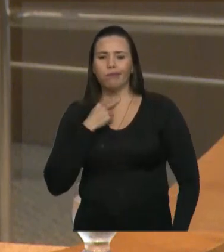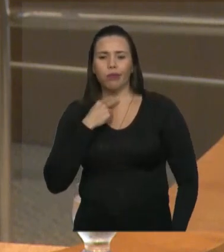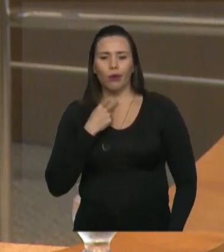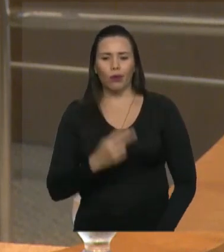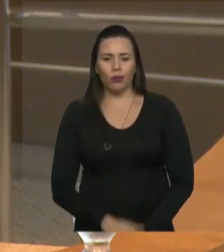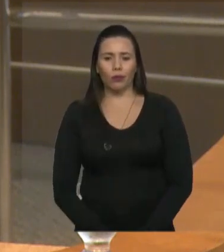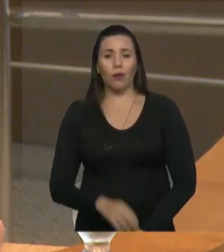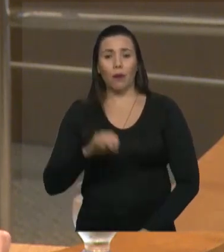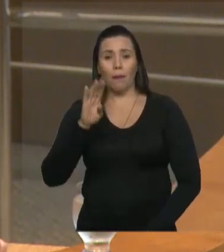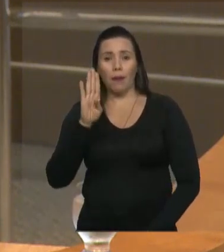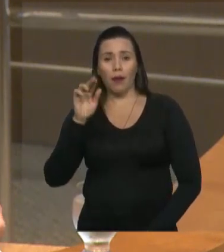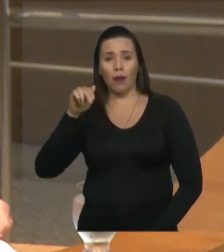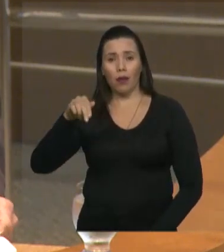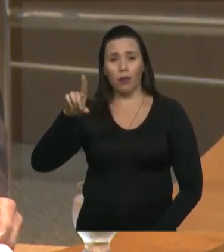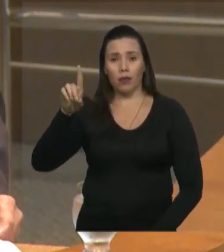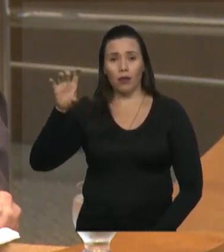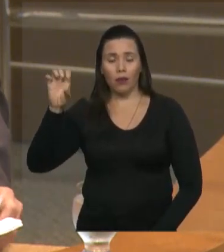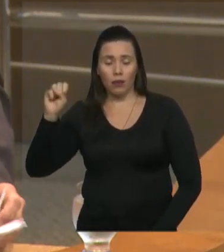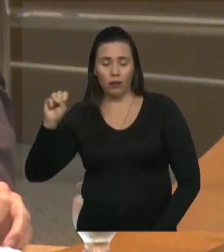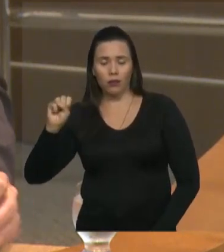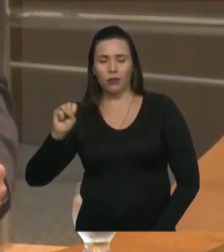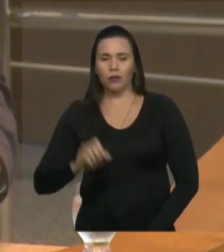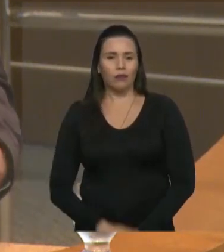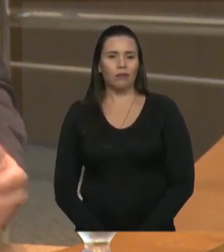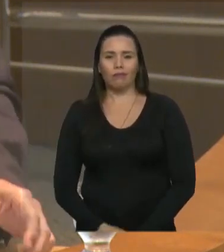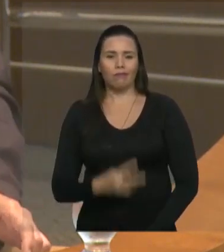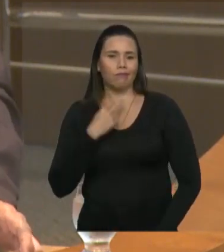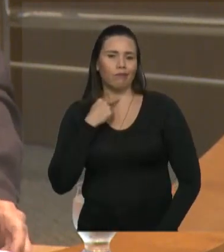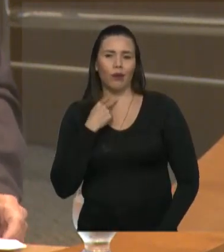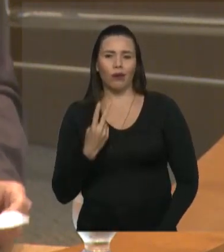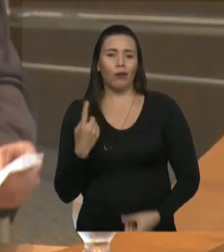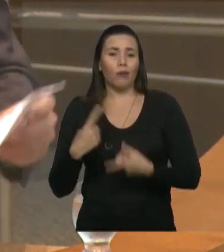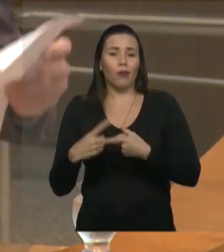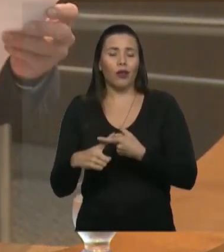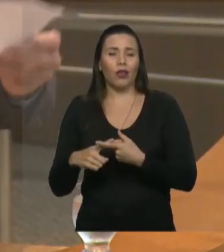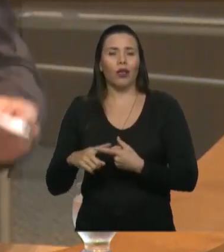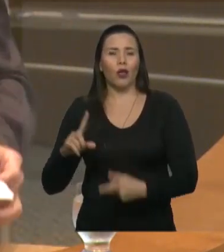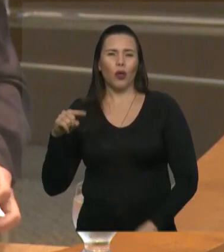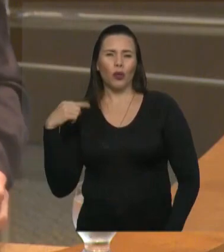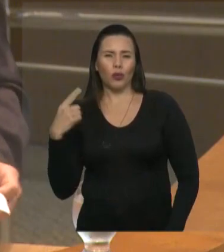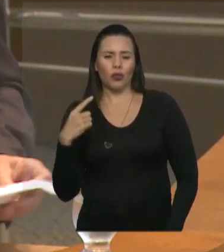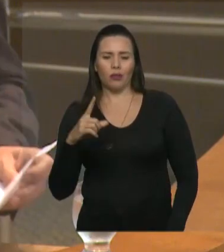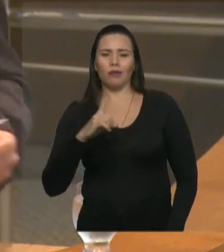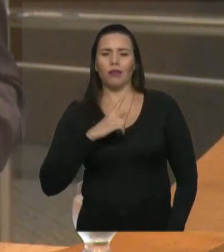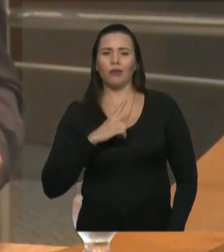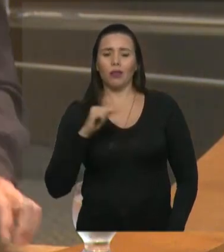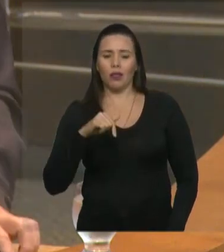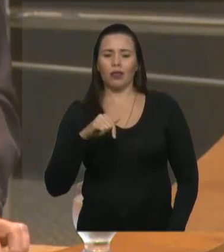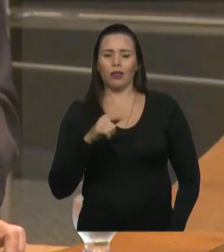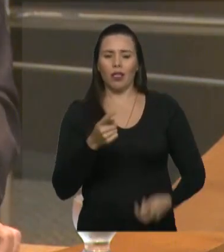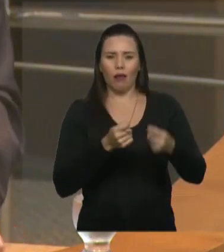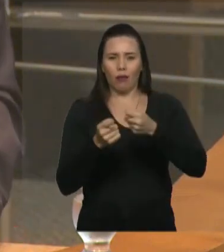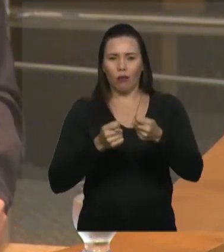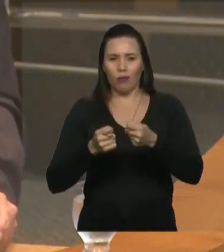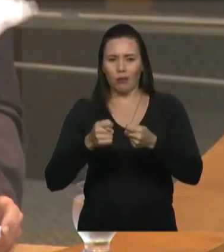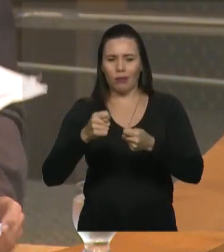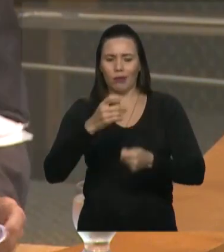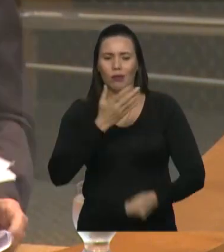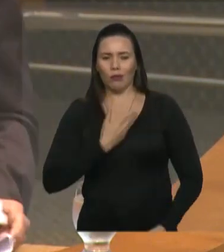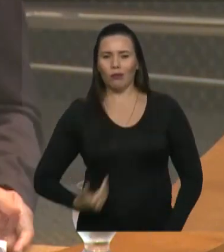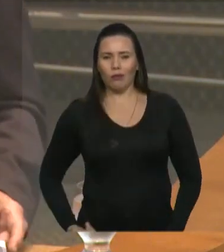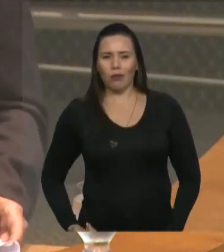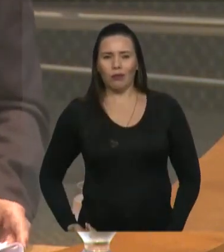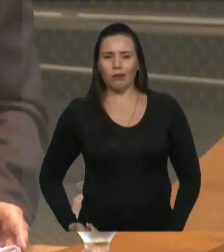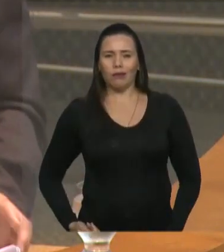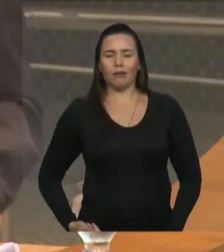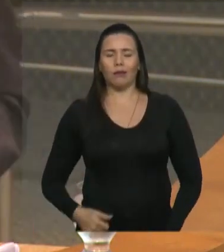letra C. Então, senhores, isso aqui não é invencionice, isso não é criacionice, isso aqui são dados oficiais, ou do